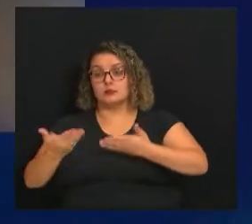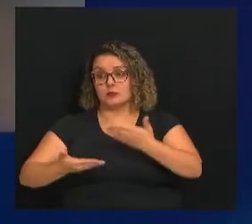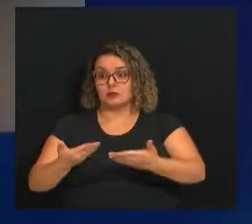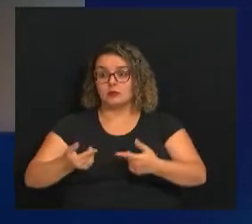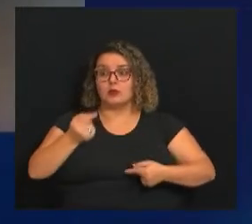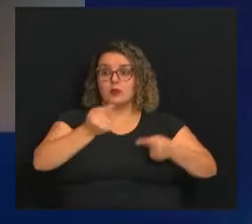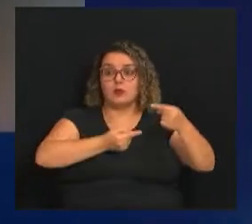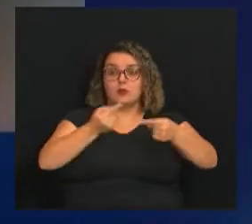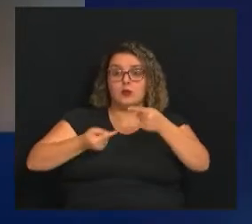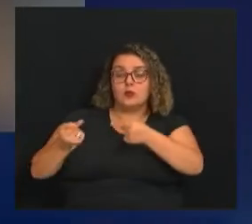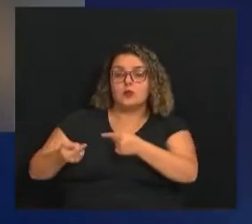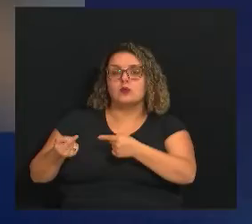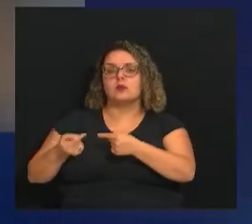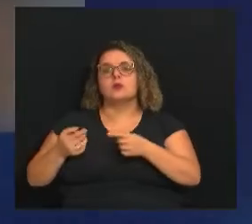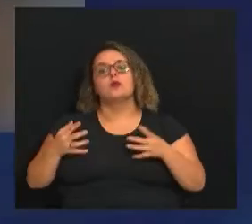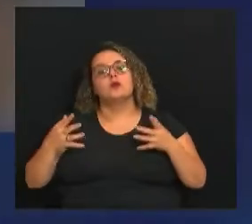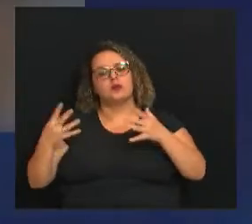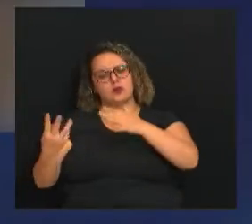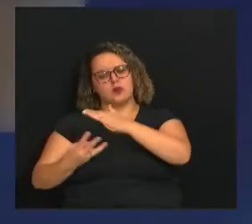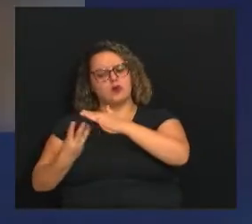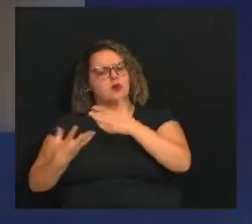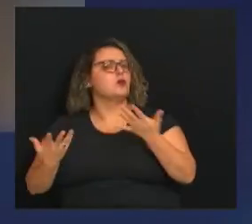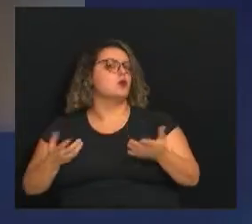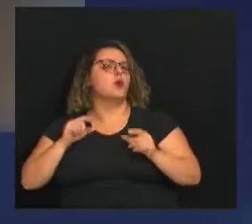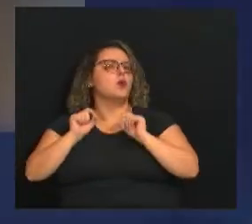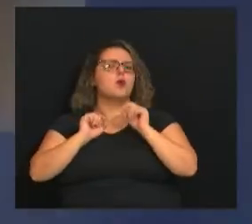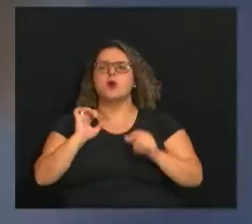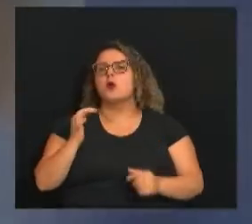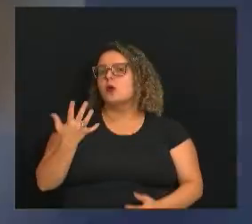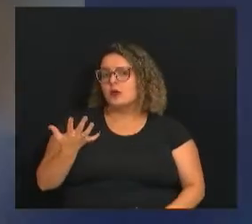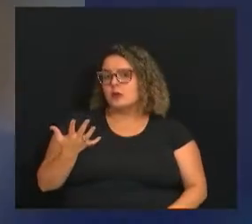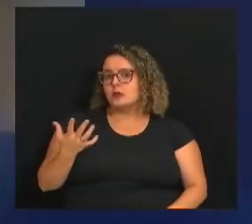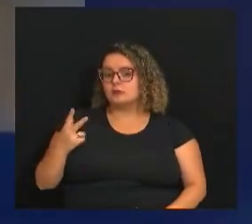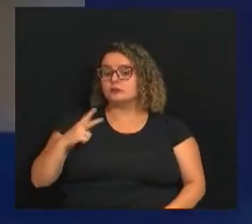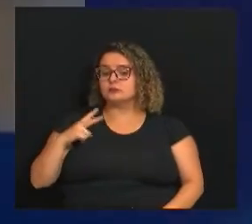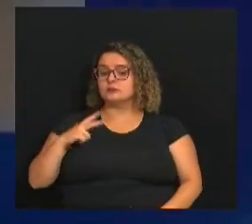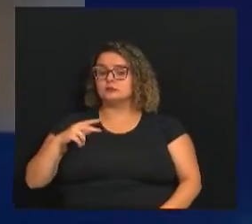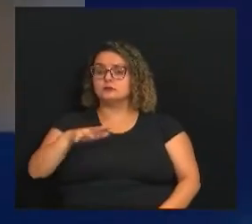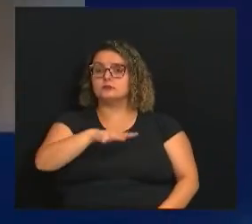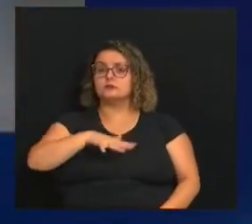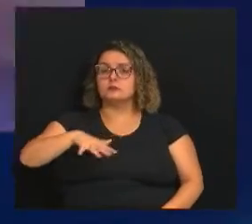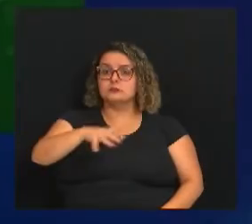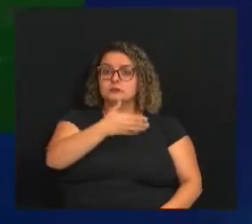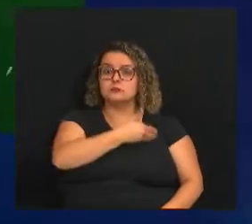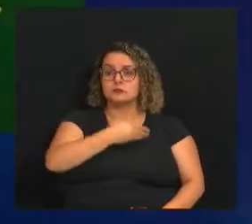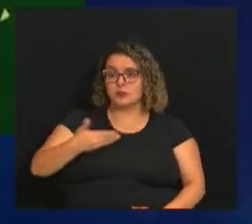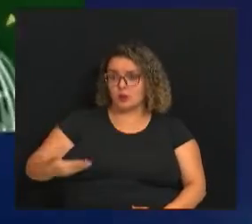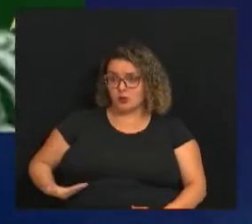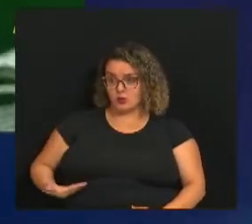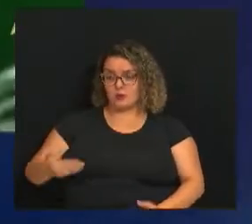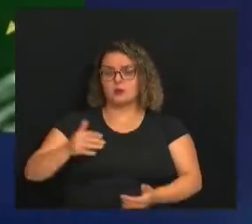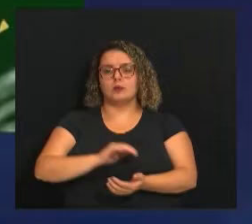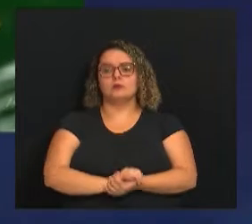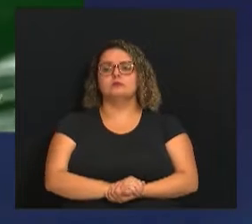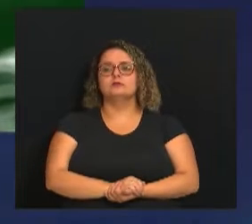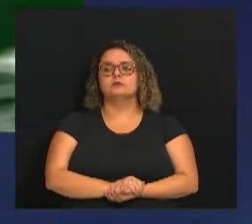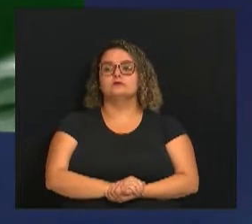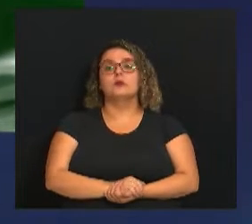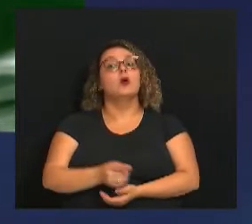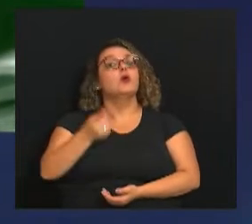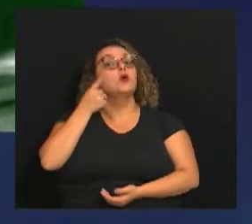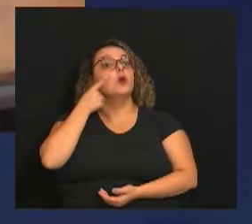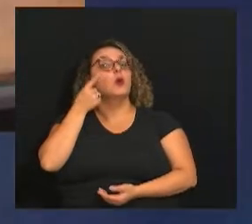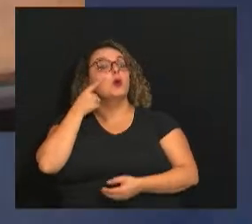os impactos das terceirizações e privatizações nos serviços públicos. O quadro De Olho